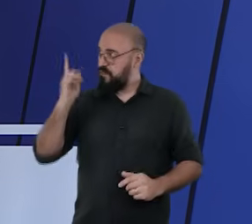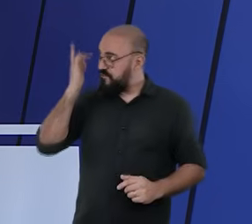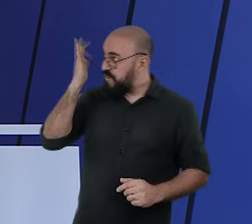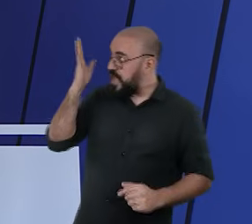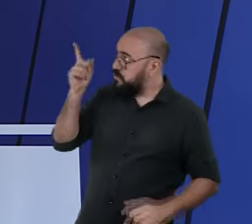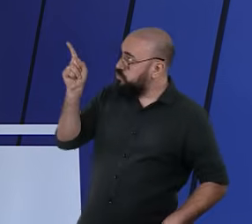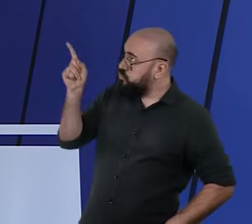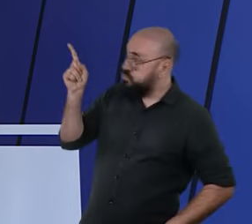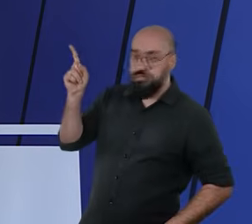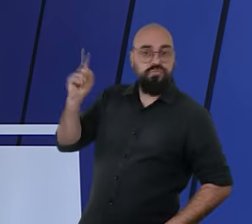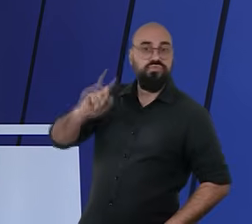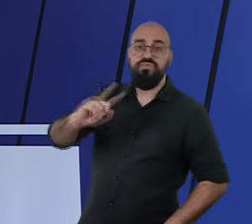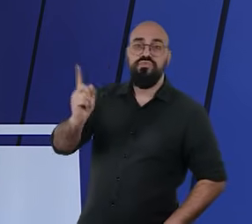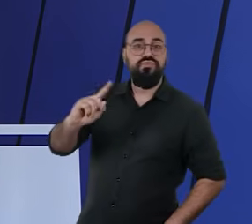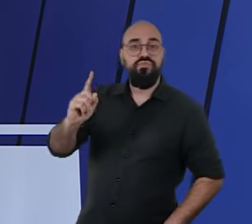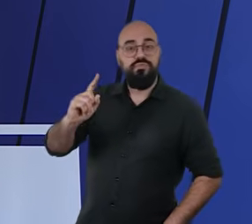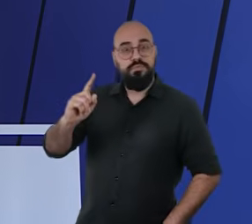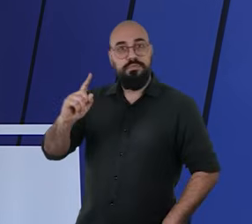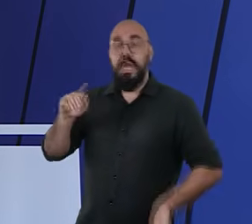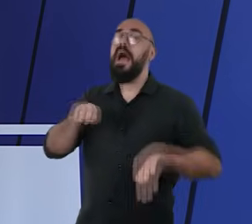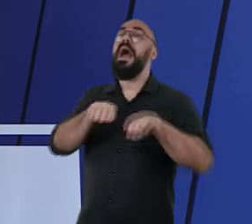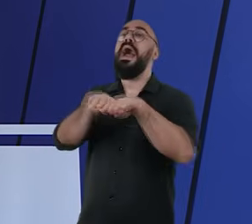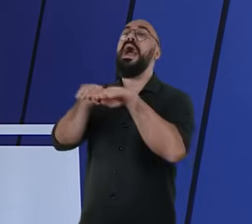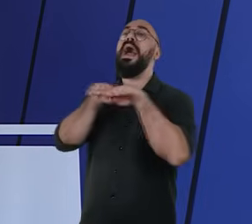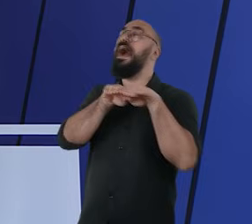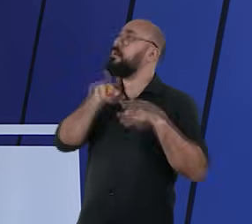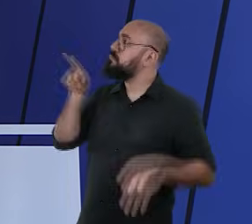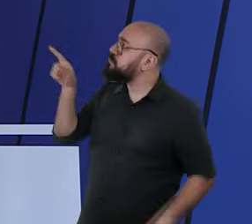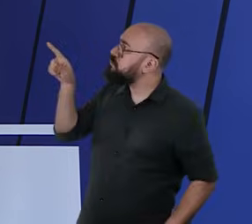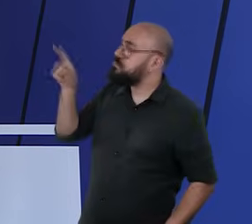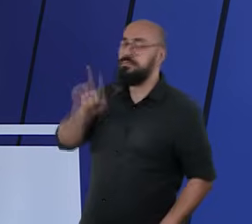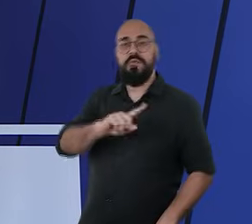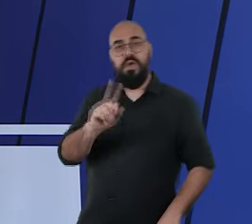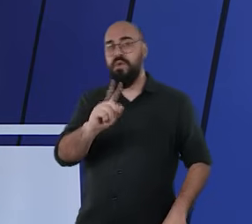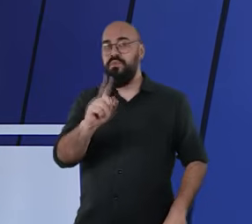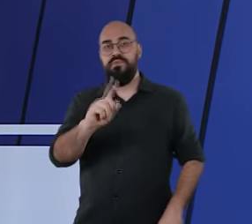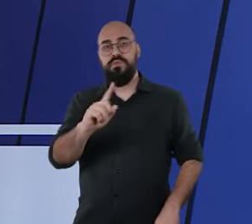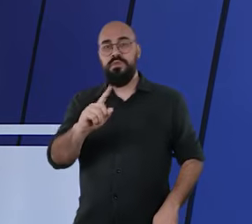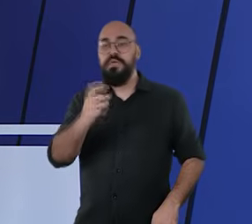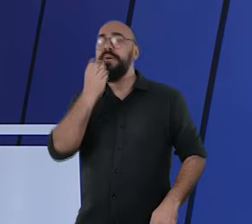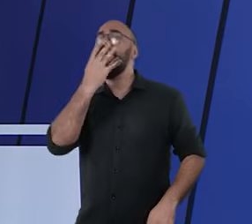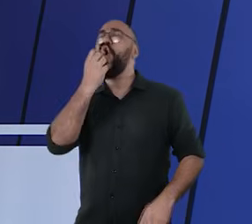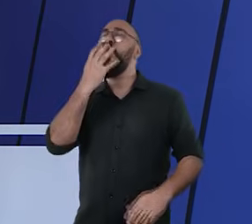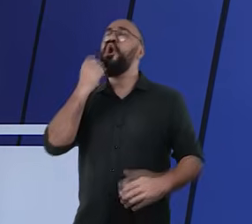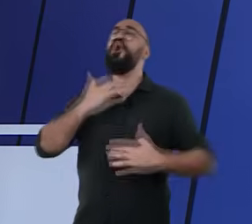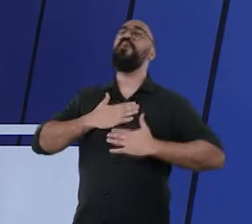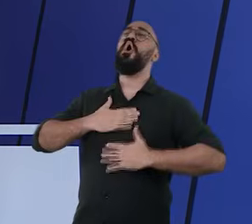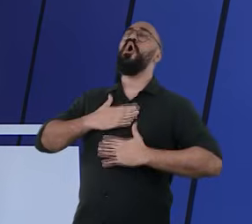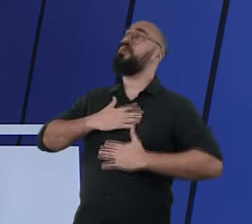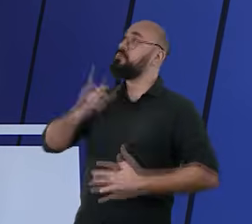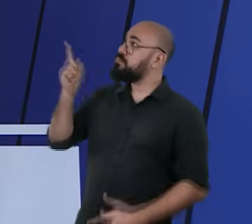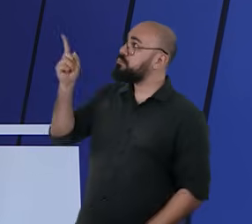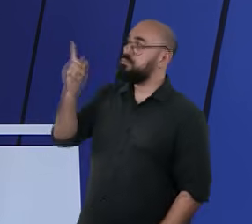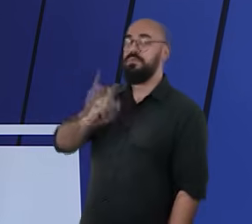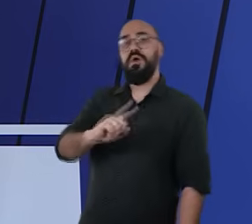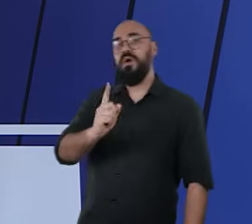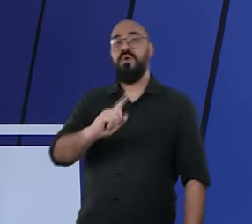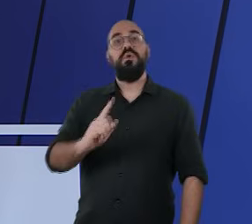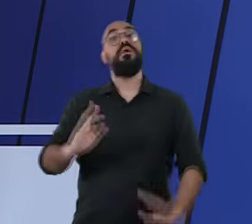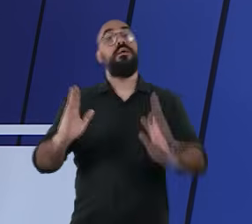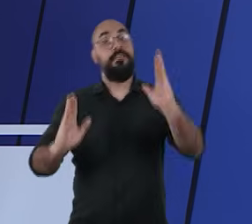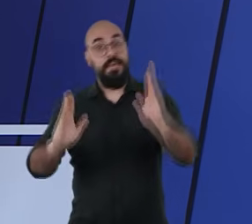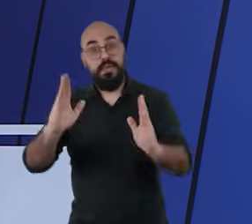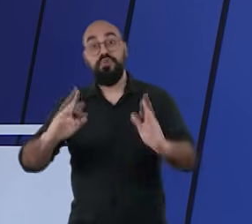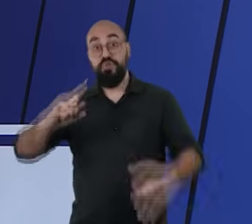Não. Tempos harmoniosos? Não. Tempos bons? Não. A Bíblia diz que serão tempos